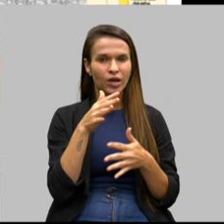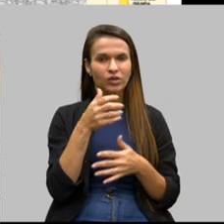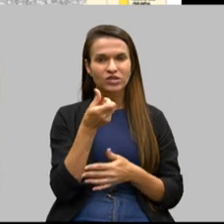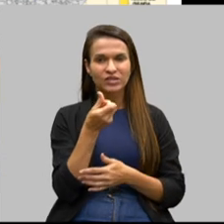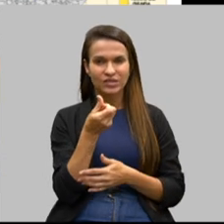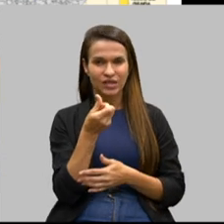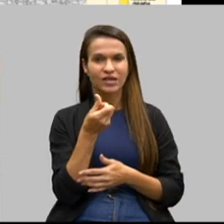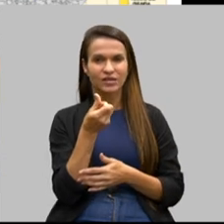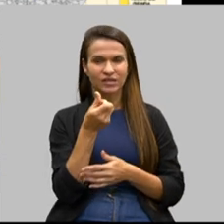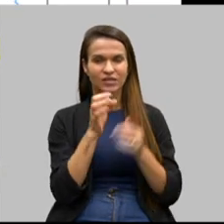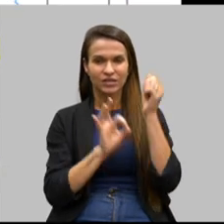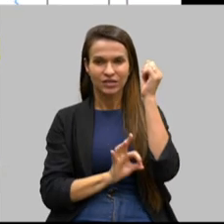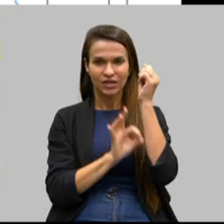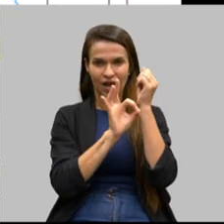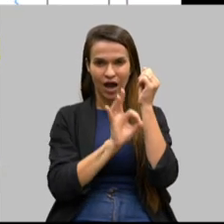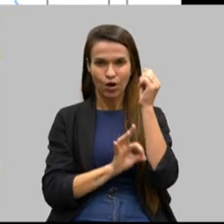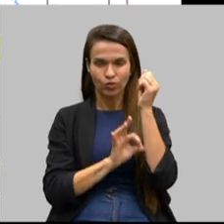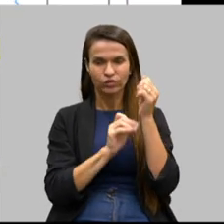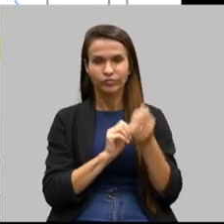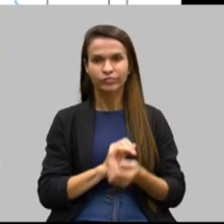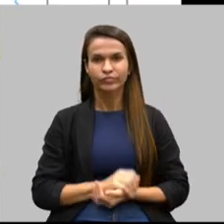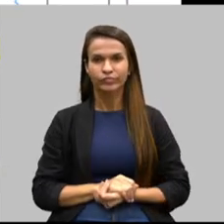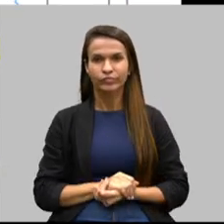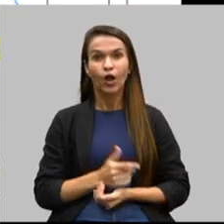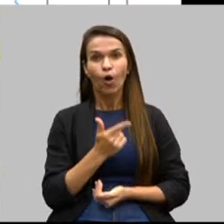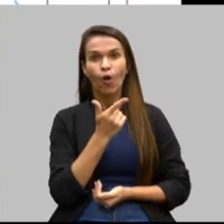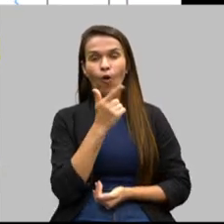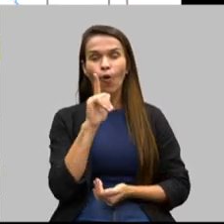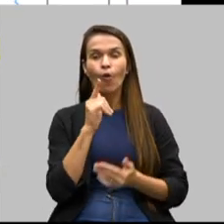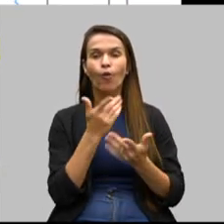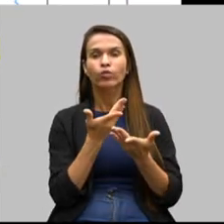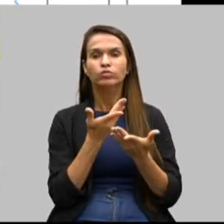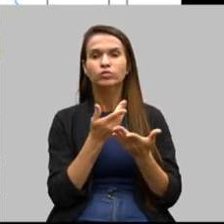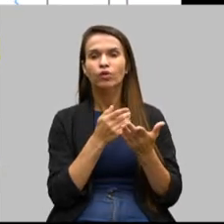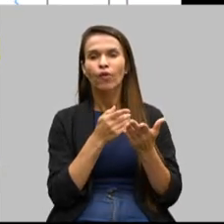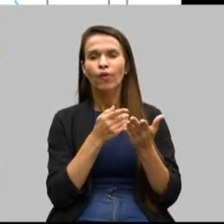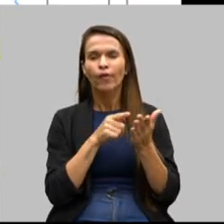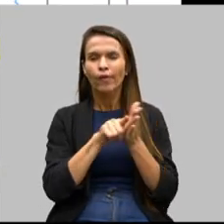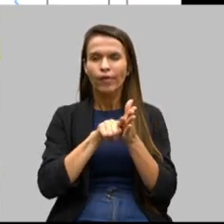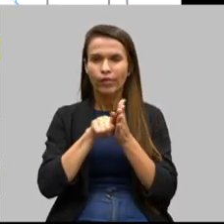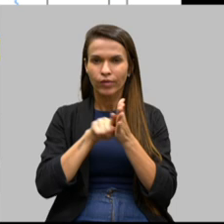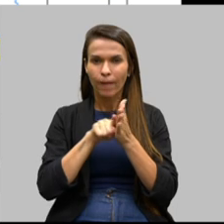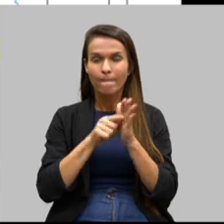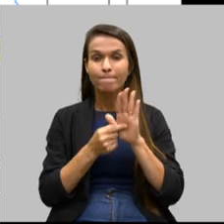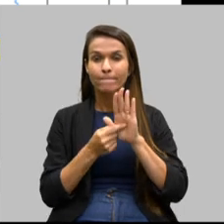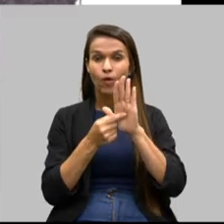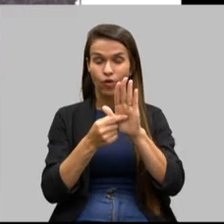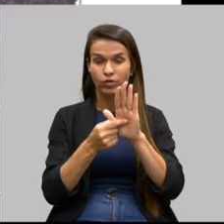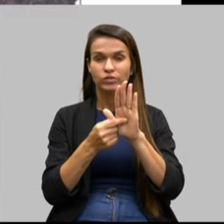graus centígrados. Outro estudo mostrando a mesma informação para o cultivo do café.